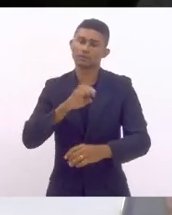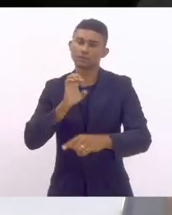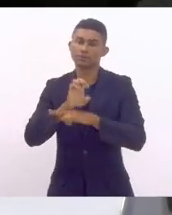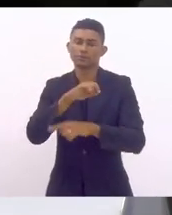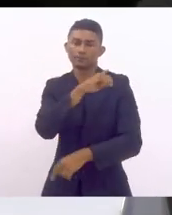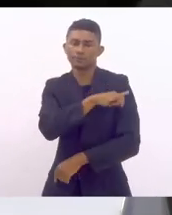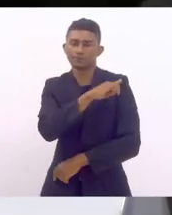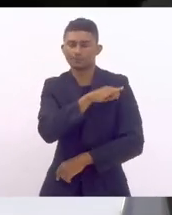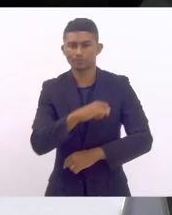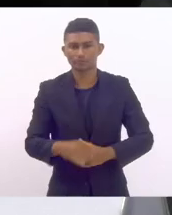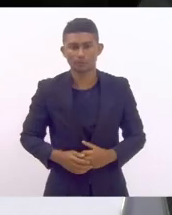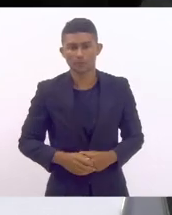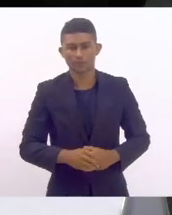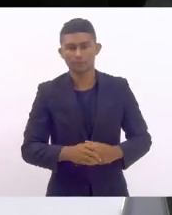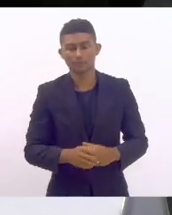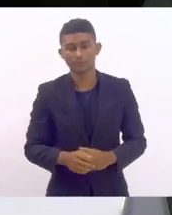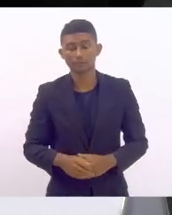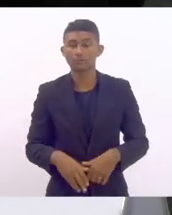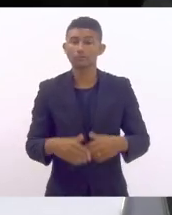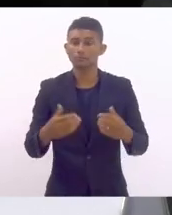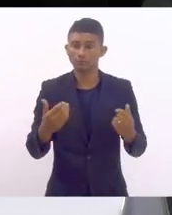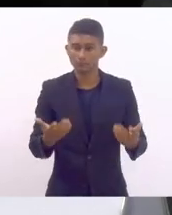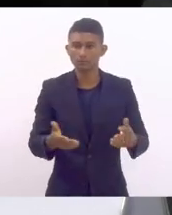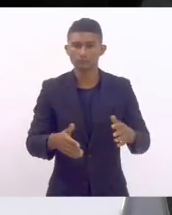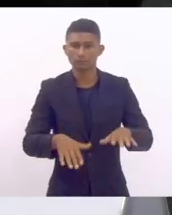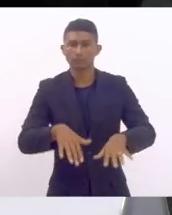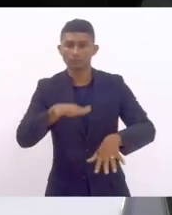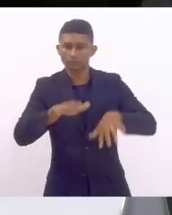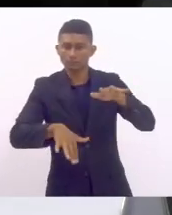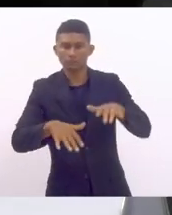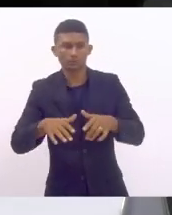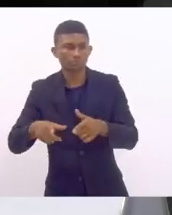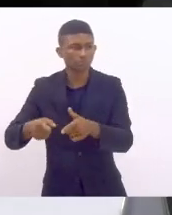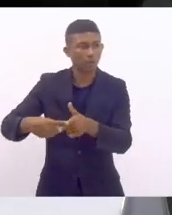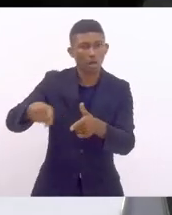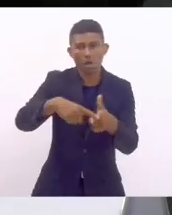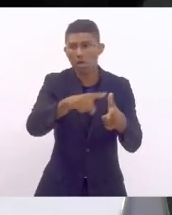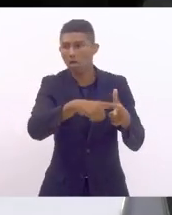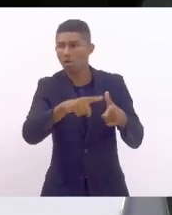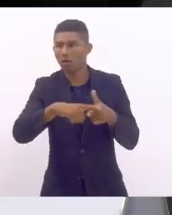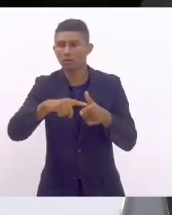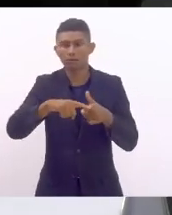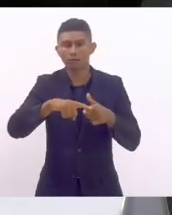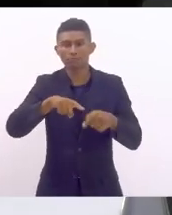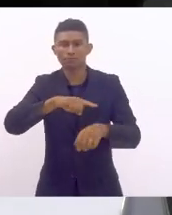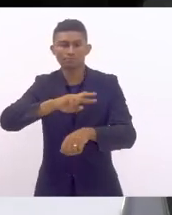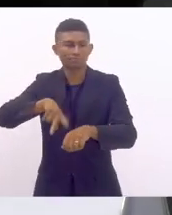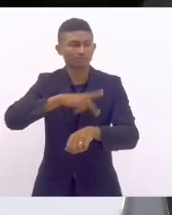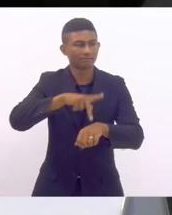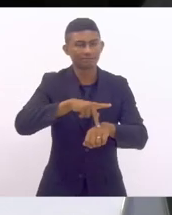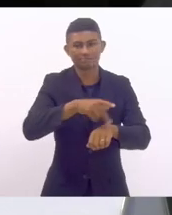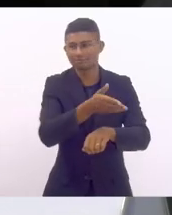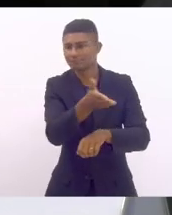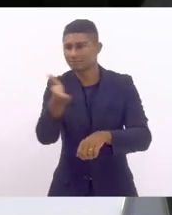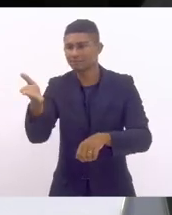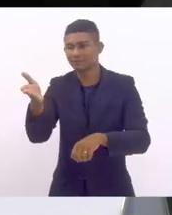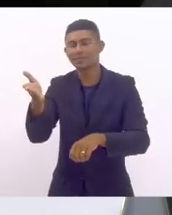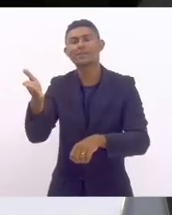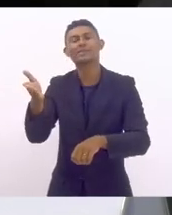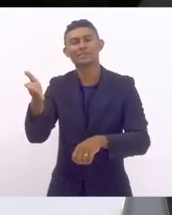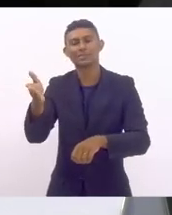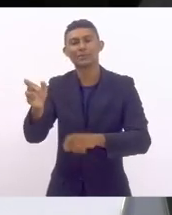é tanto é verdade que em momentos de crise os países centrais investem mais em si tecnologia